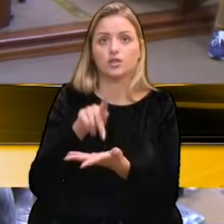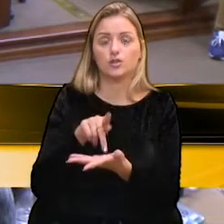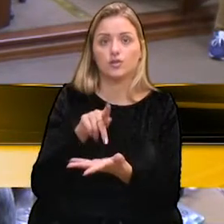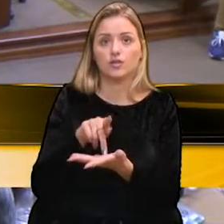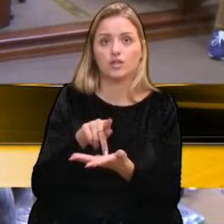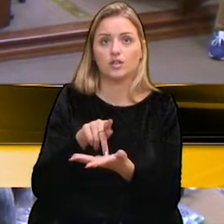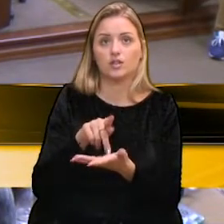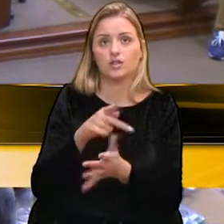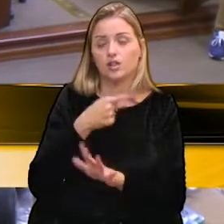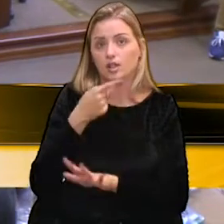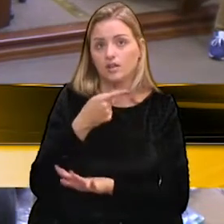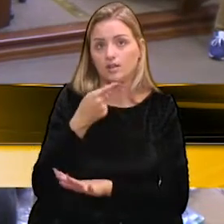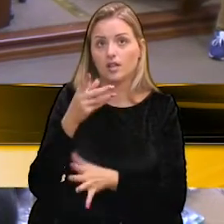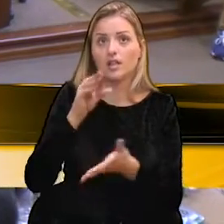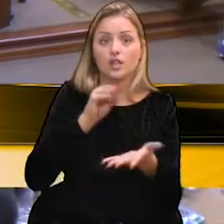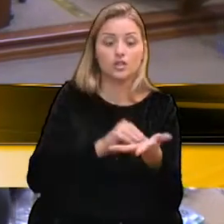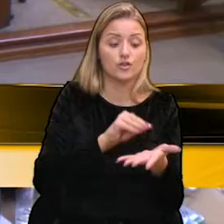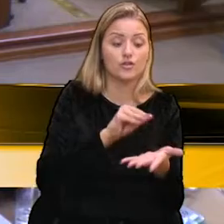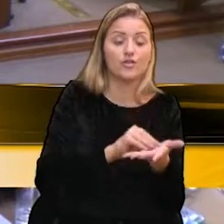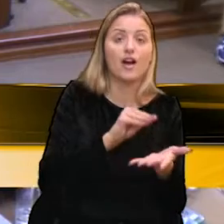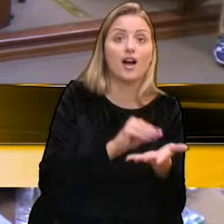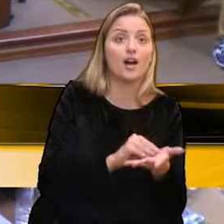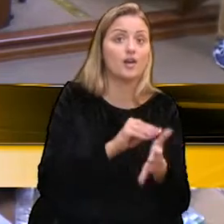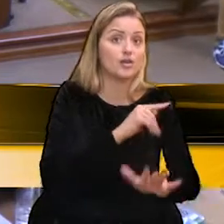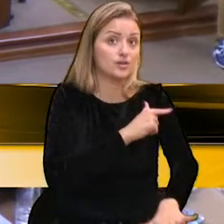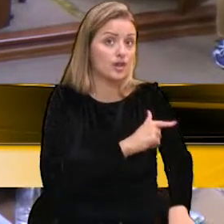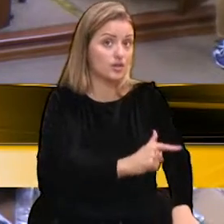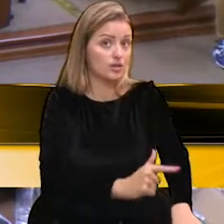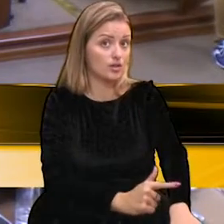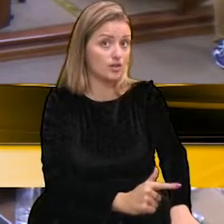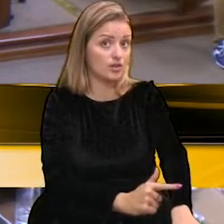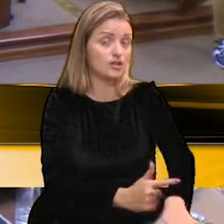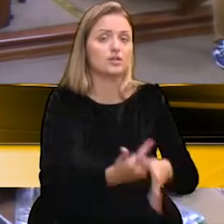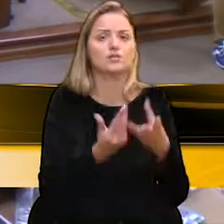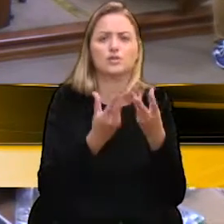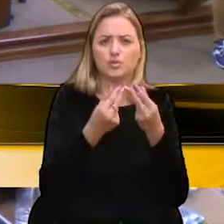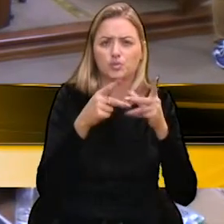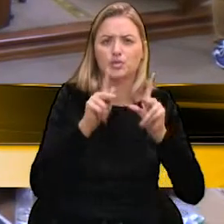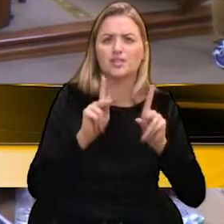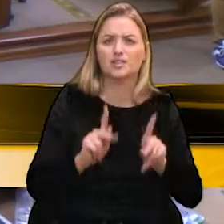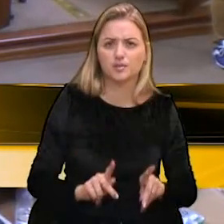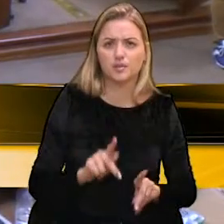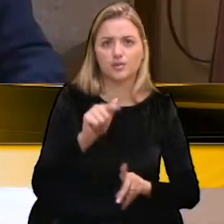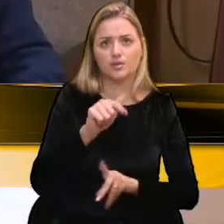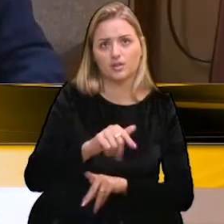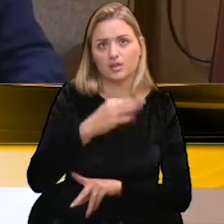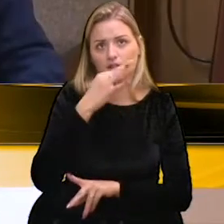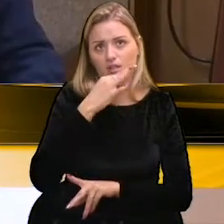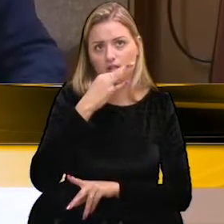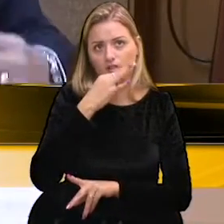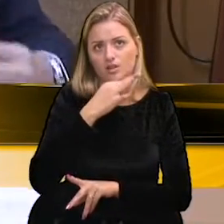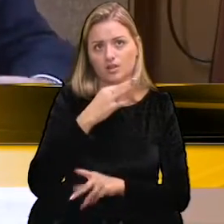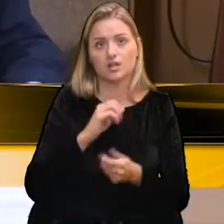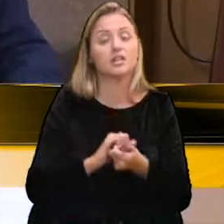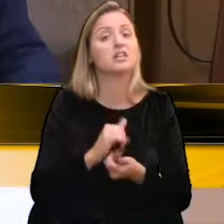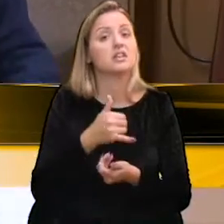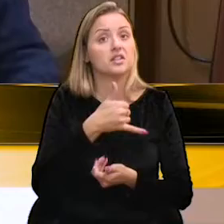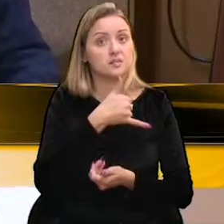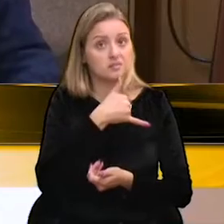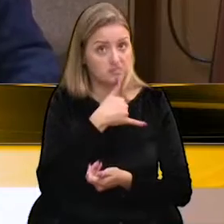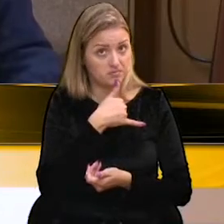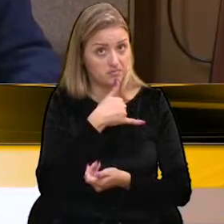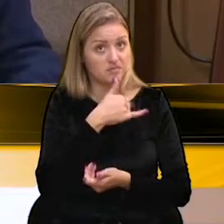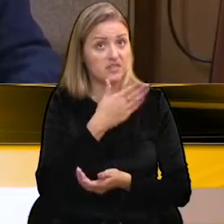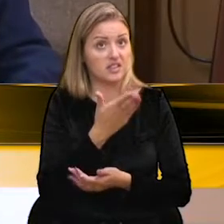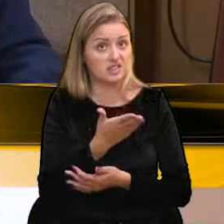é o registro da falta de educação de muitos cidadãos caxienses. Infelizmente é